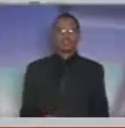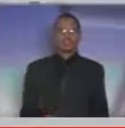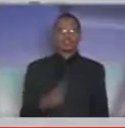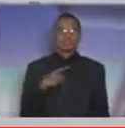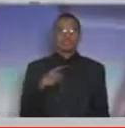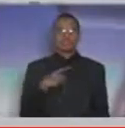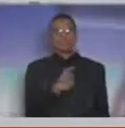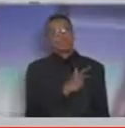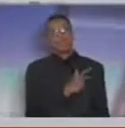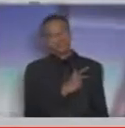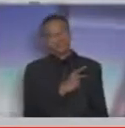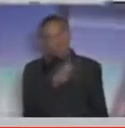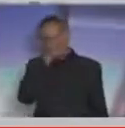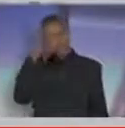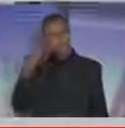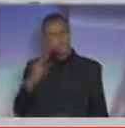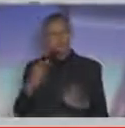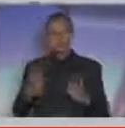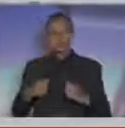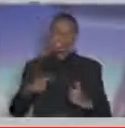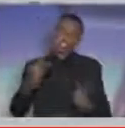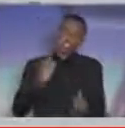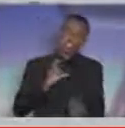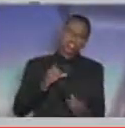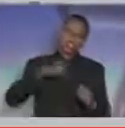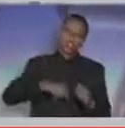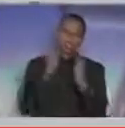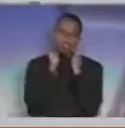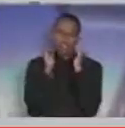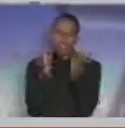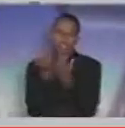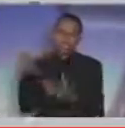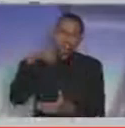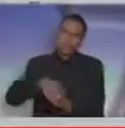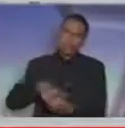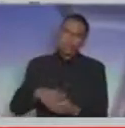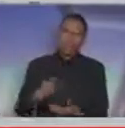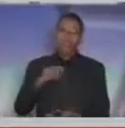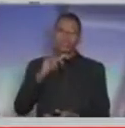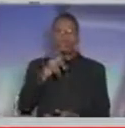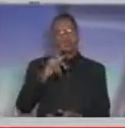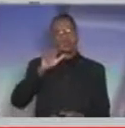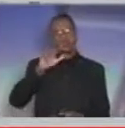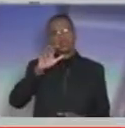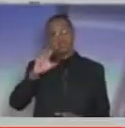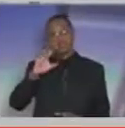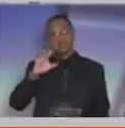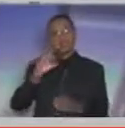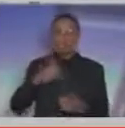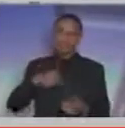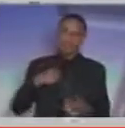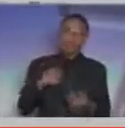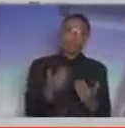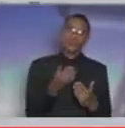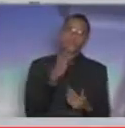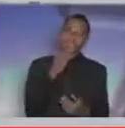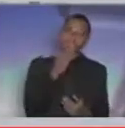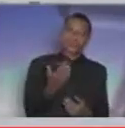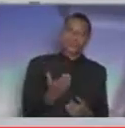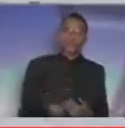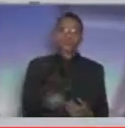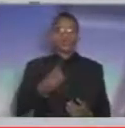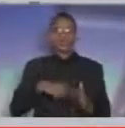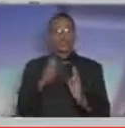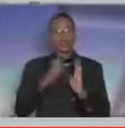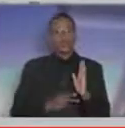seu presidente que resolve essa situação basta Assembleia Legislativa botar o pele você por isso que eu faço aqui um apelo para que o nosso projeto